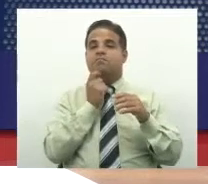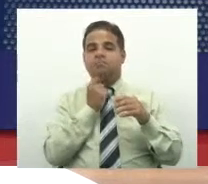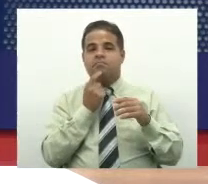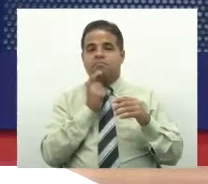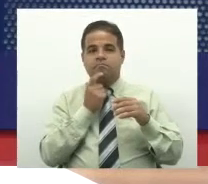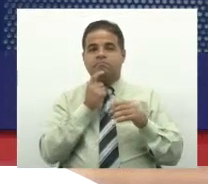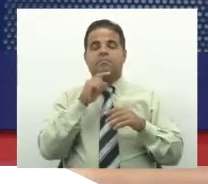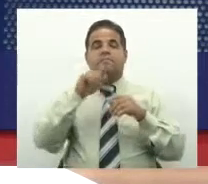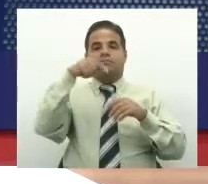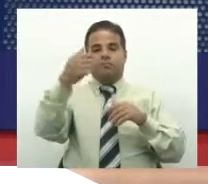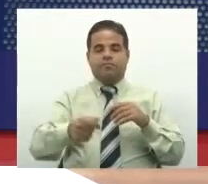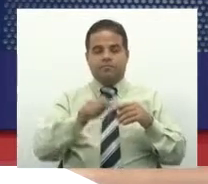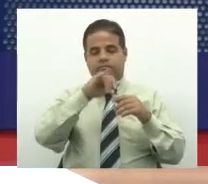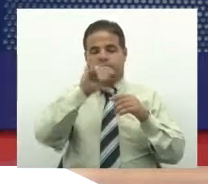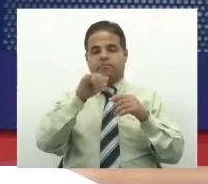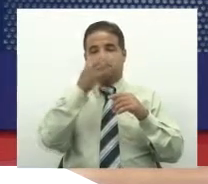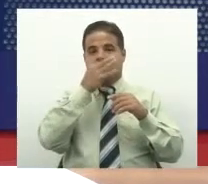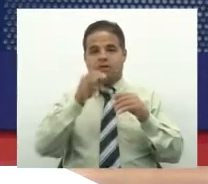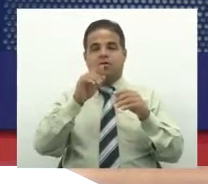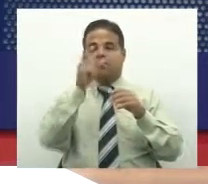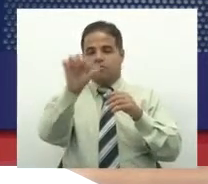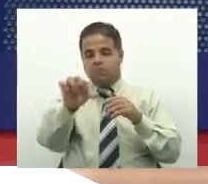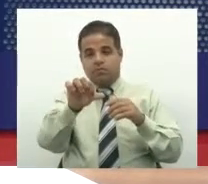14,00, Curitiba com R$ 13,00 e a gente com R$